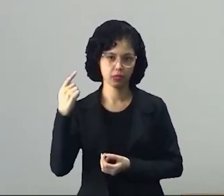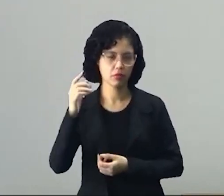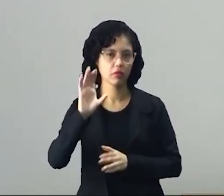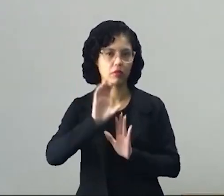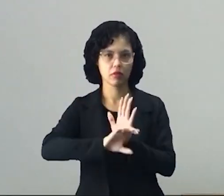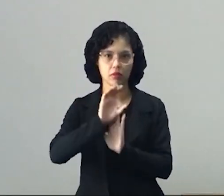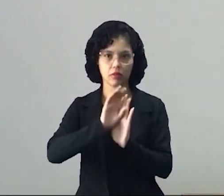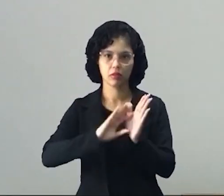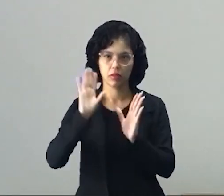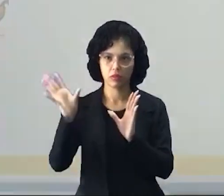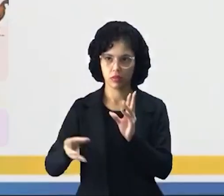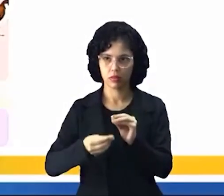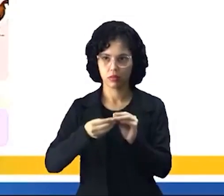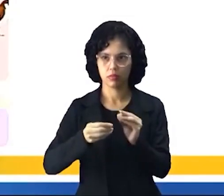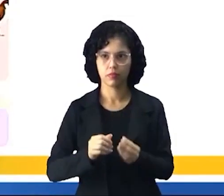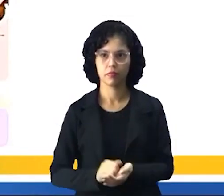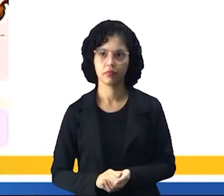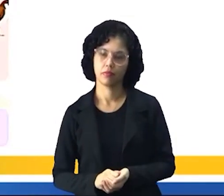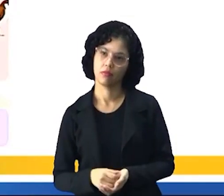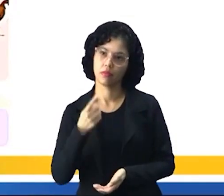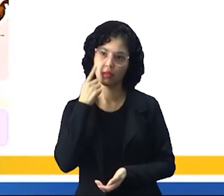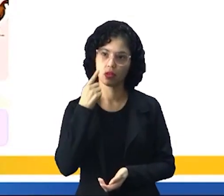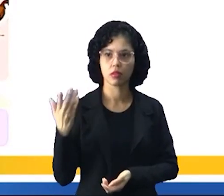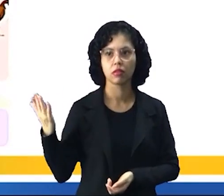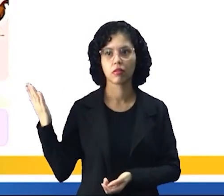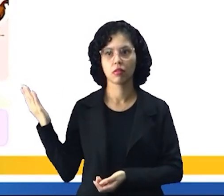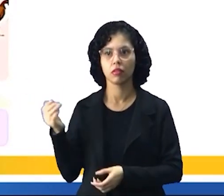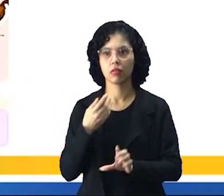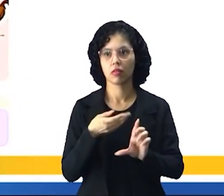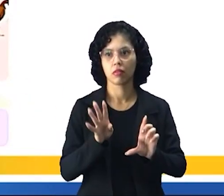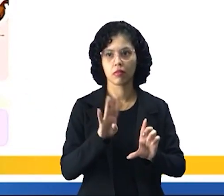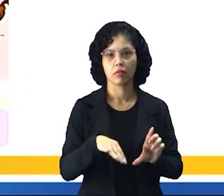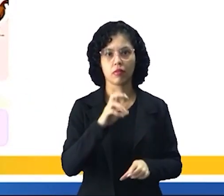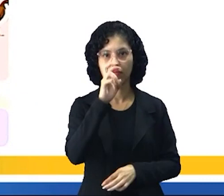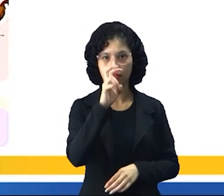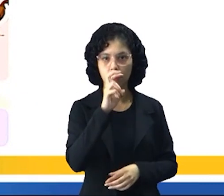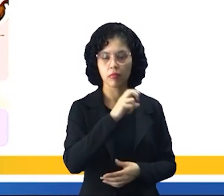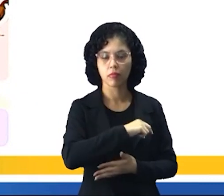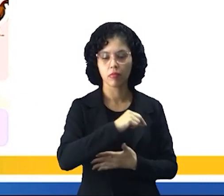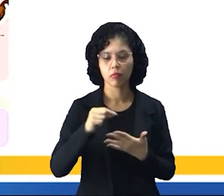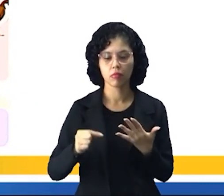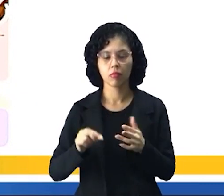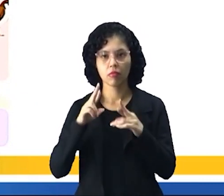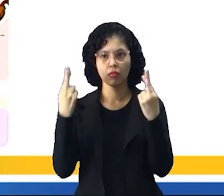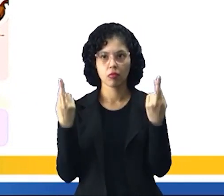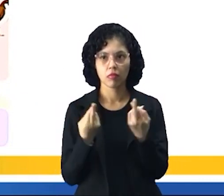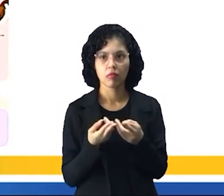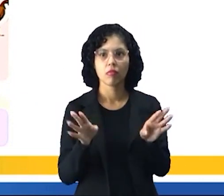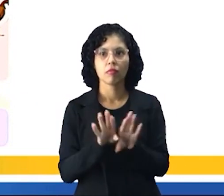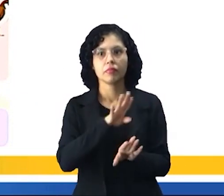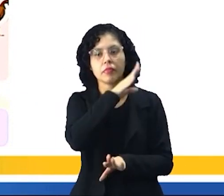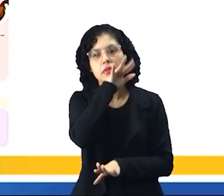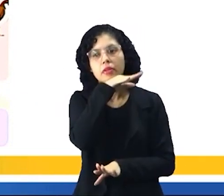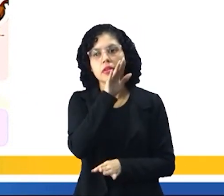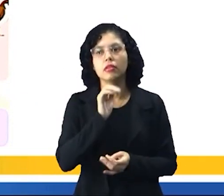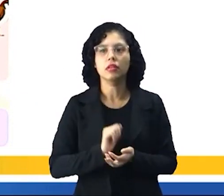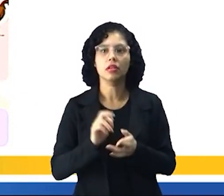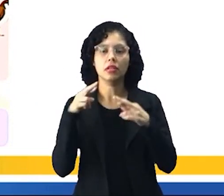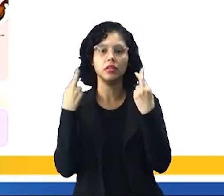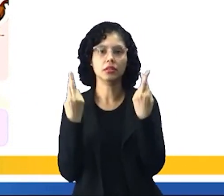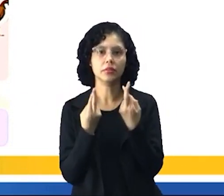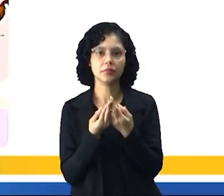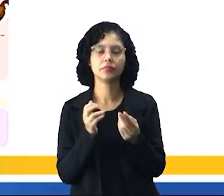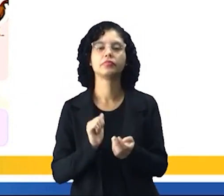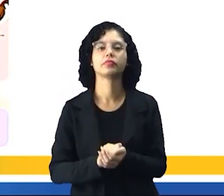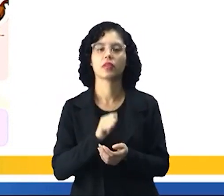mais complexos. Além disso, vamos dar uma olhadinha aqui na tela, além dos 5 reinos que a gente está vendo aqui, o reino dos animais é um reino